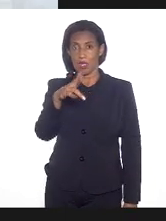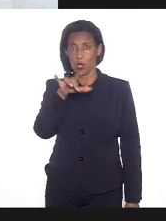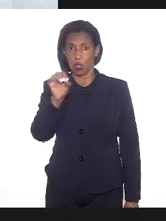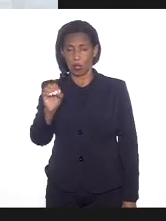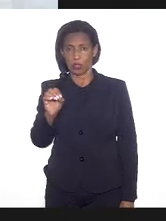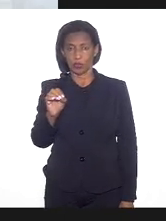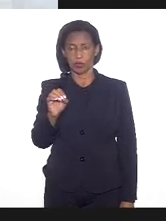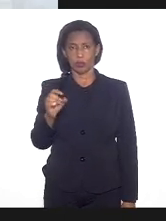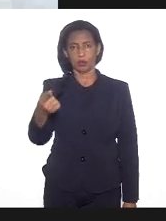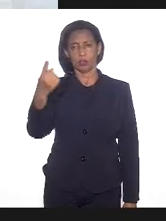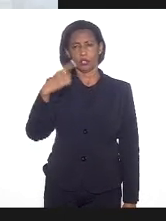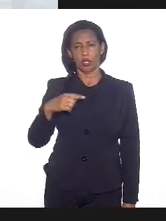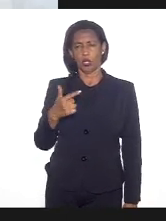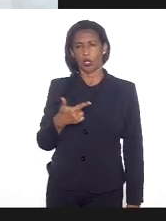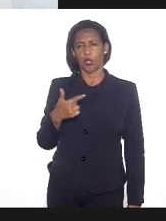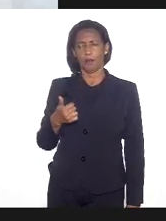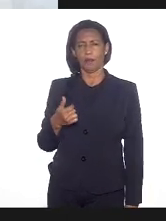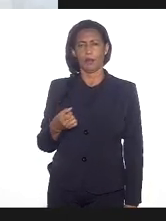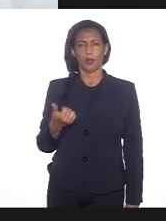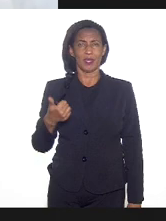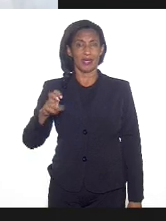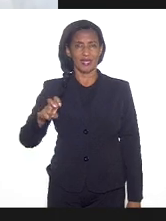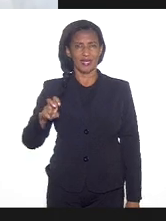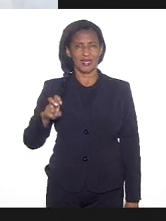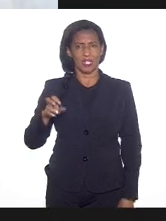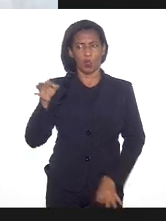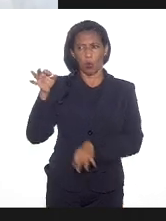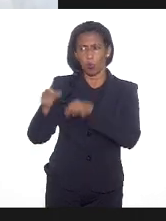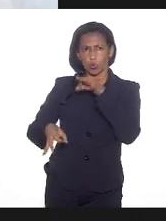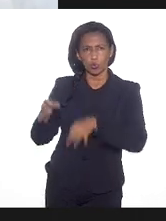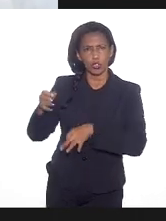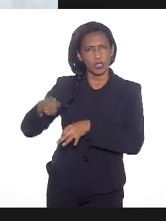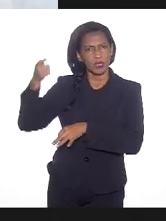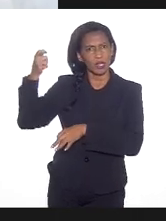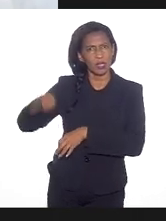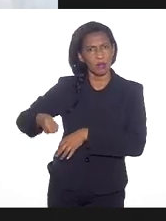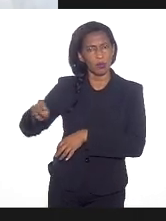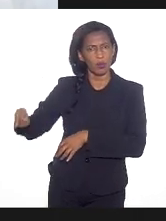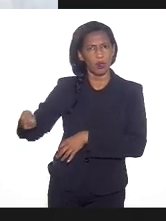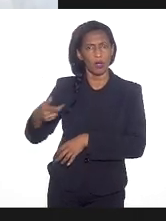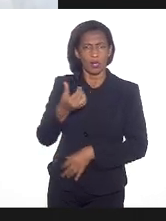5.353. 2015, o Tribunal de Justiça aporta ao sistema